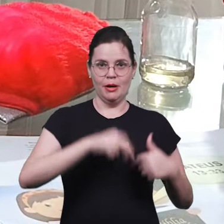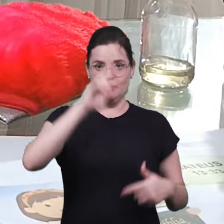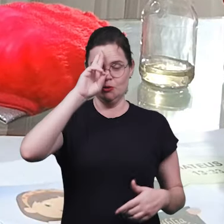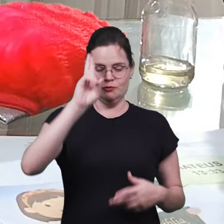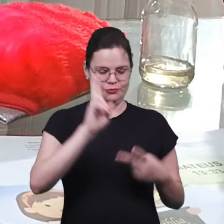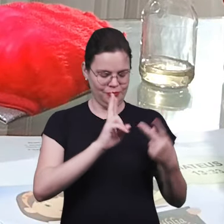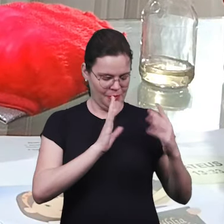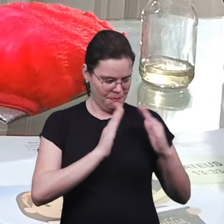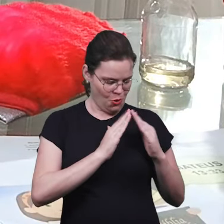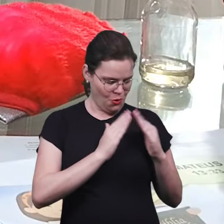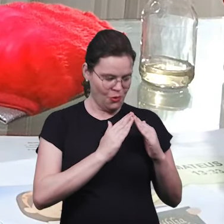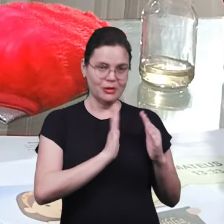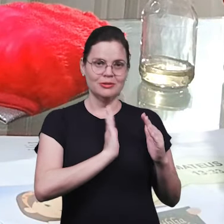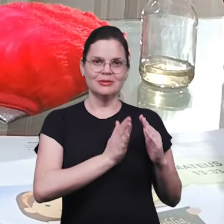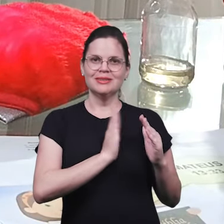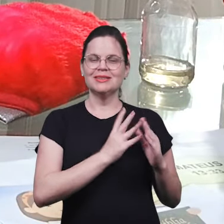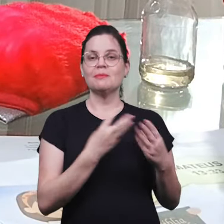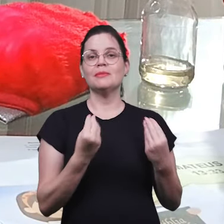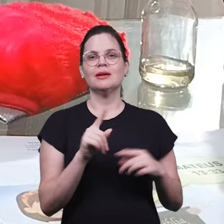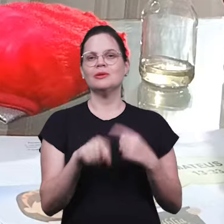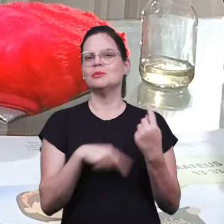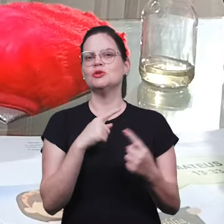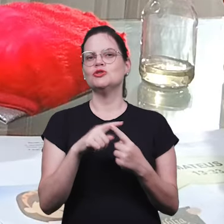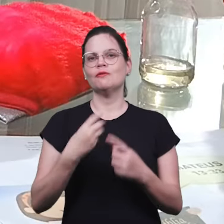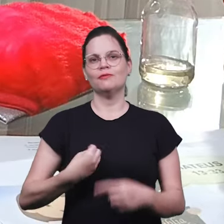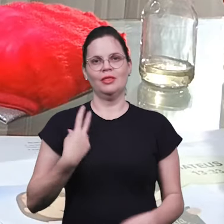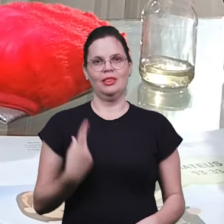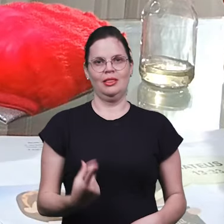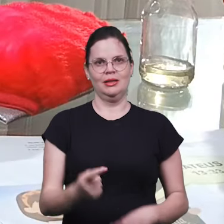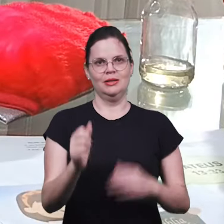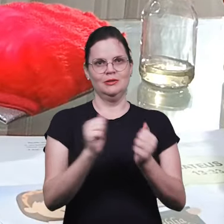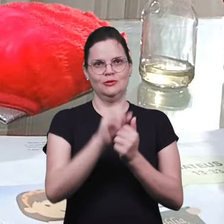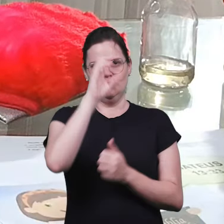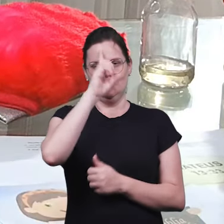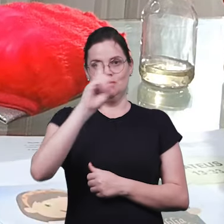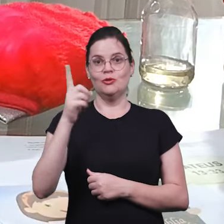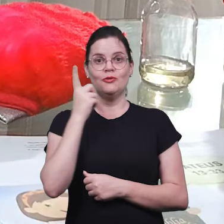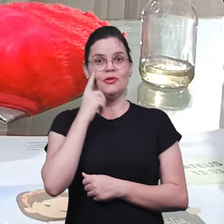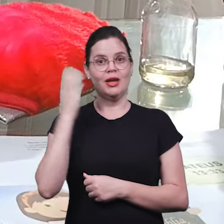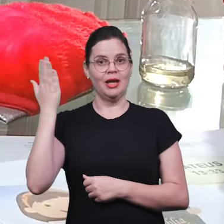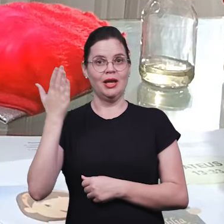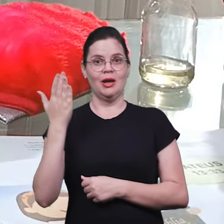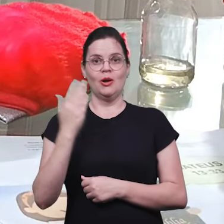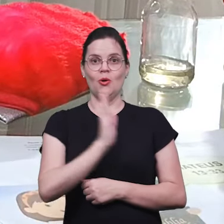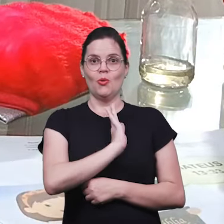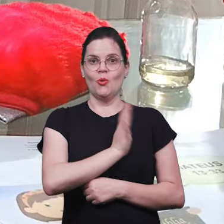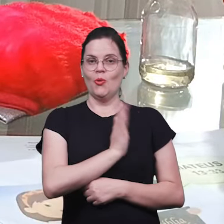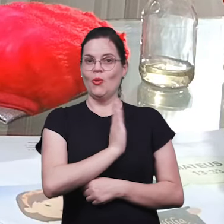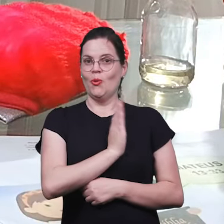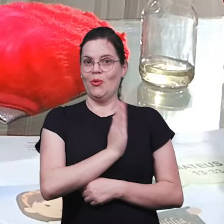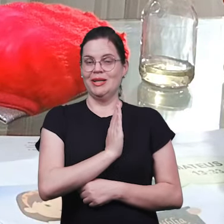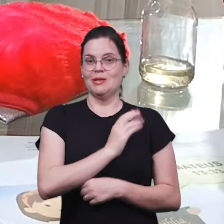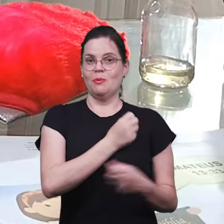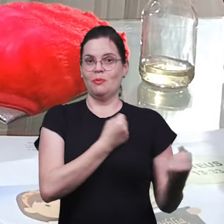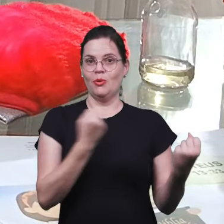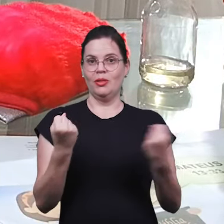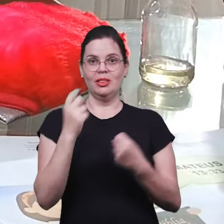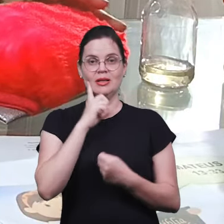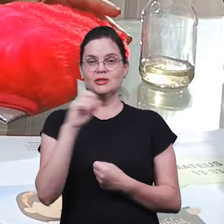alegria. Isso tudo vai nos levar à vida eterna com Deus. O nosso coração, olha, ele está preenchido do poder de